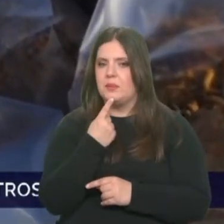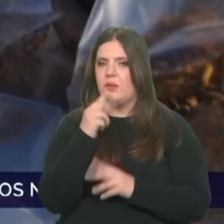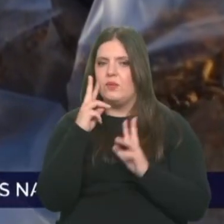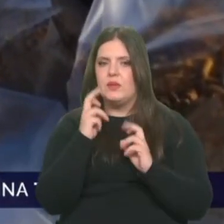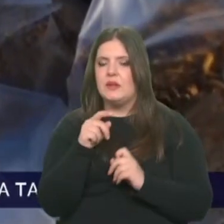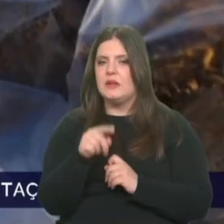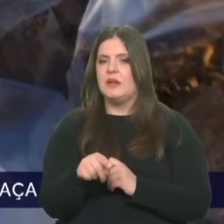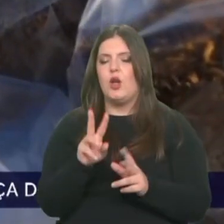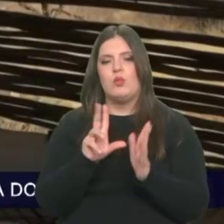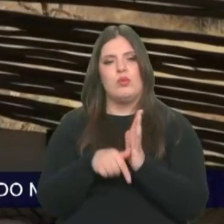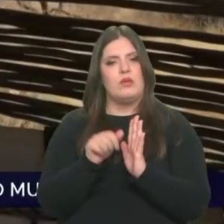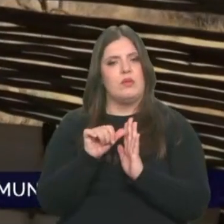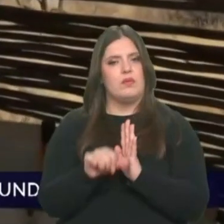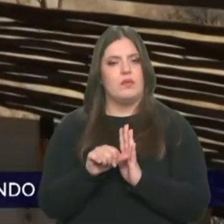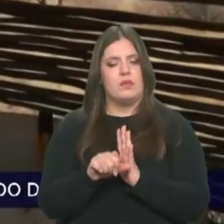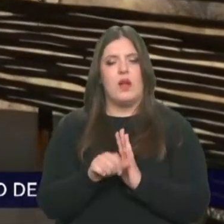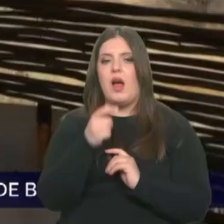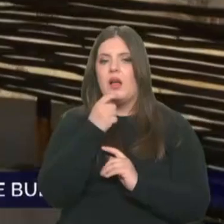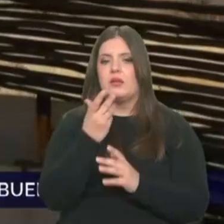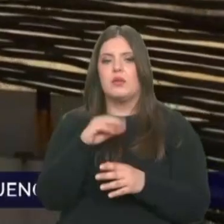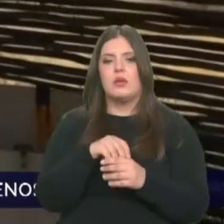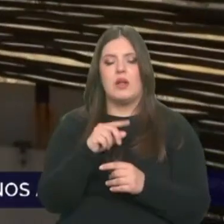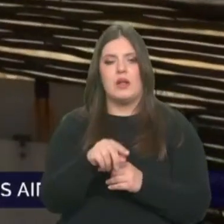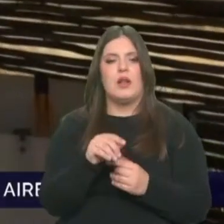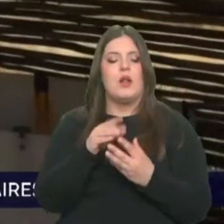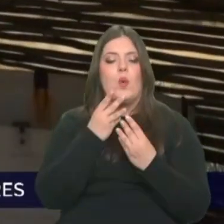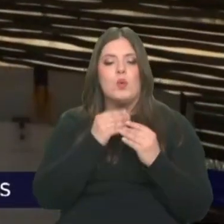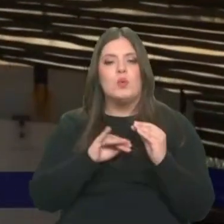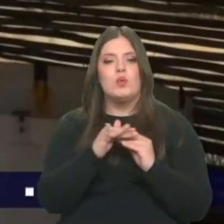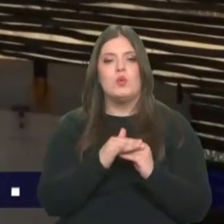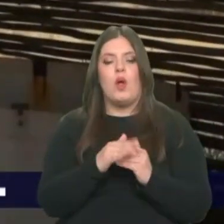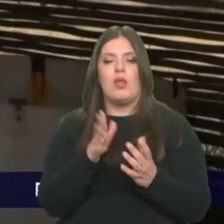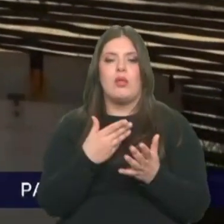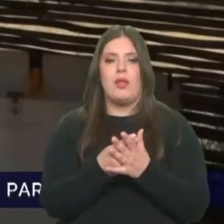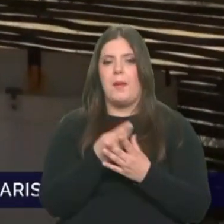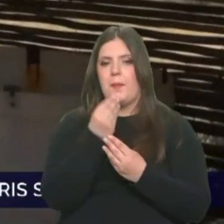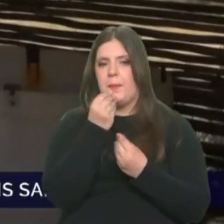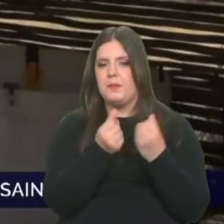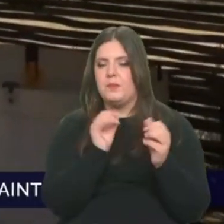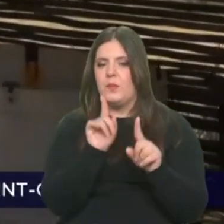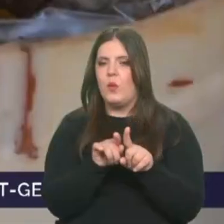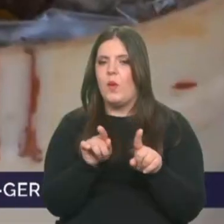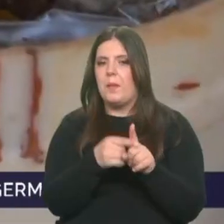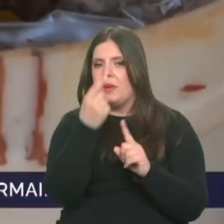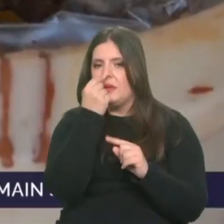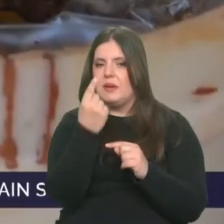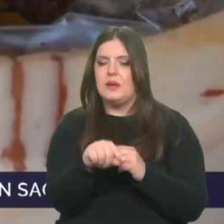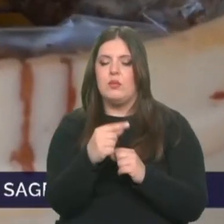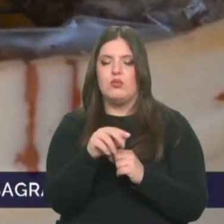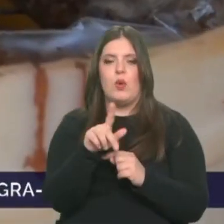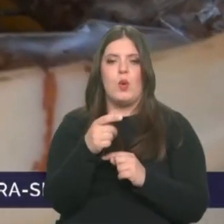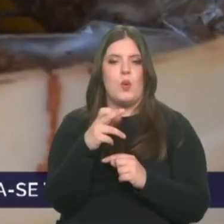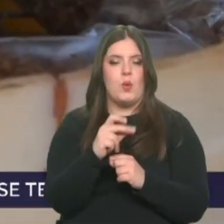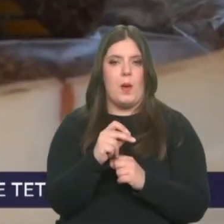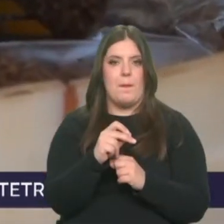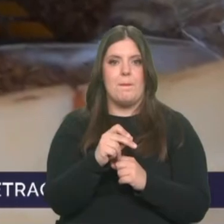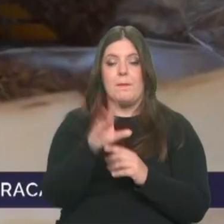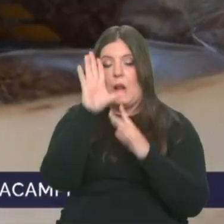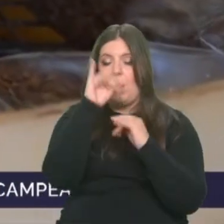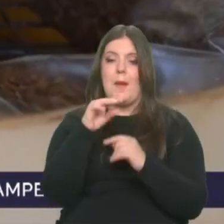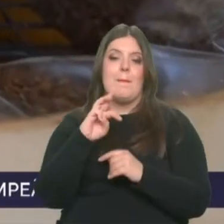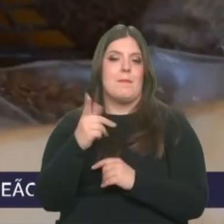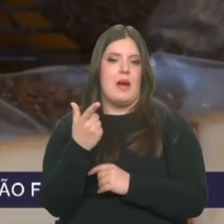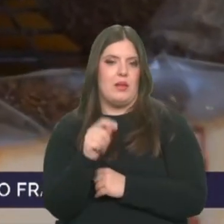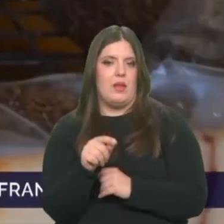investigação, neste projeto da NASA, que se colocarmos ali um solo nutritivo parecido com aquele que encontramos também em Lua e em Marte, há certos tipos de